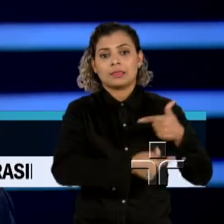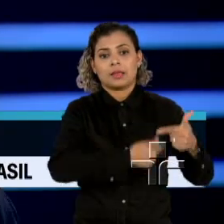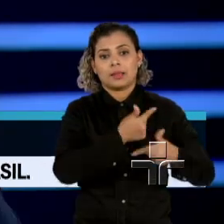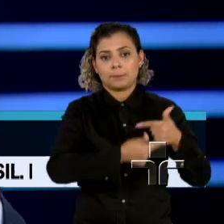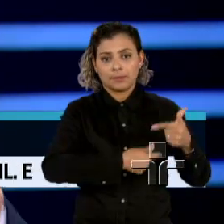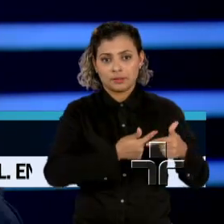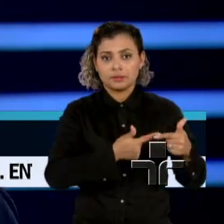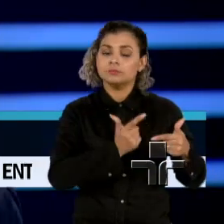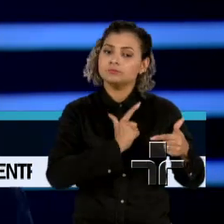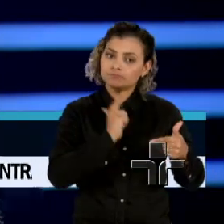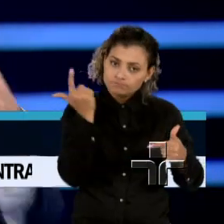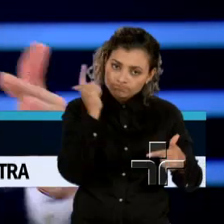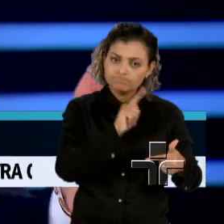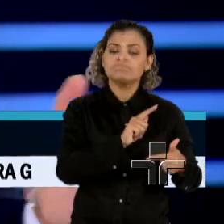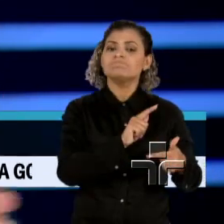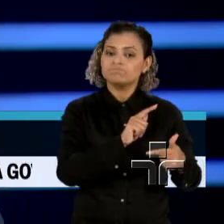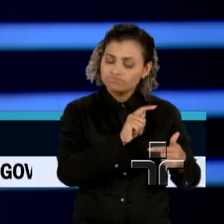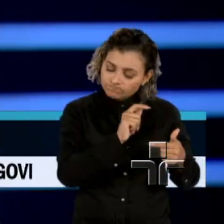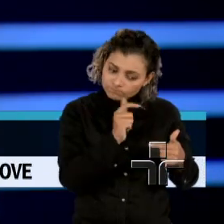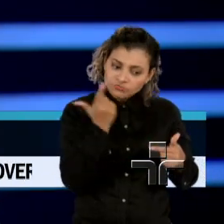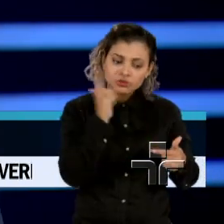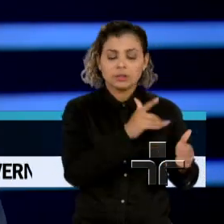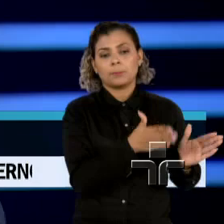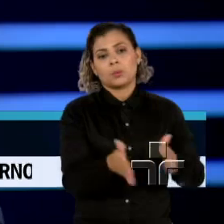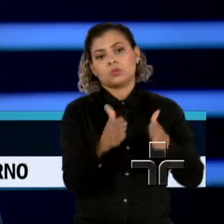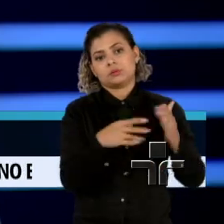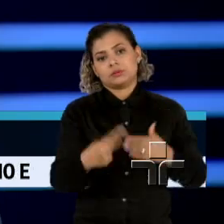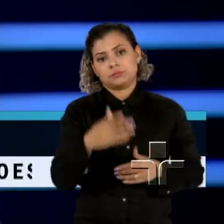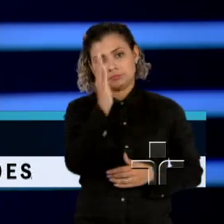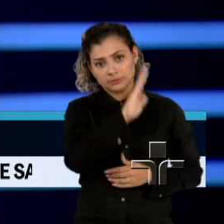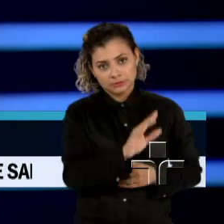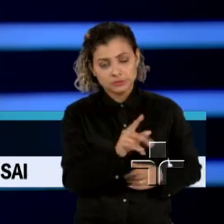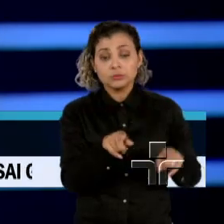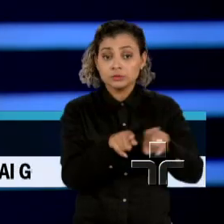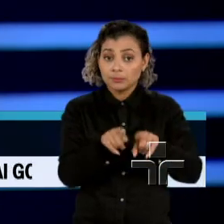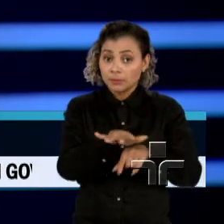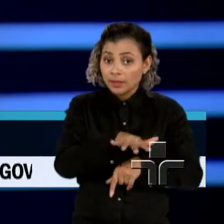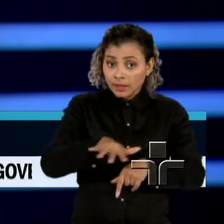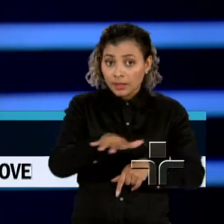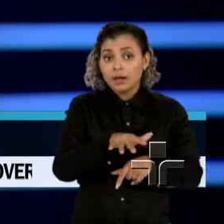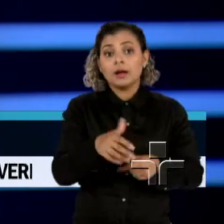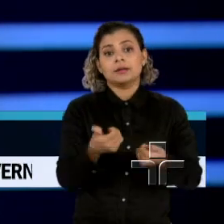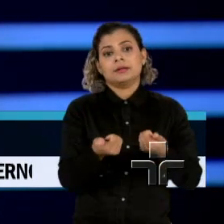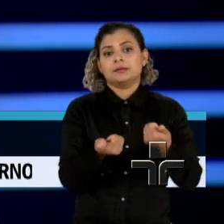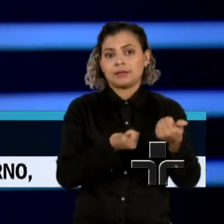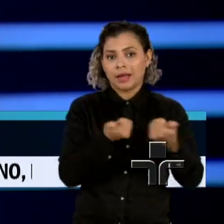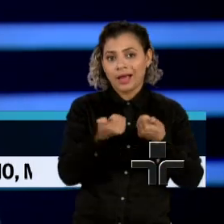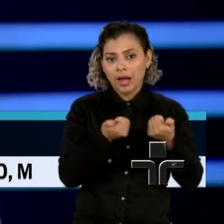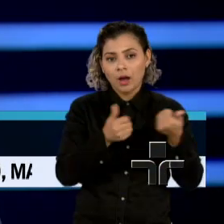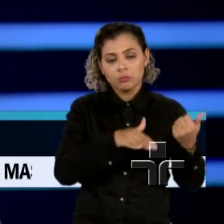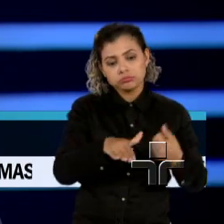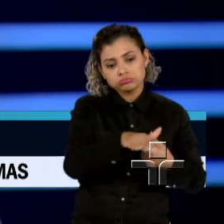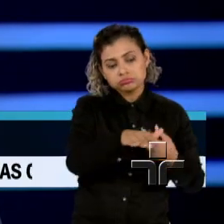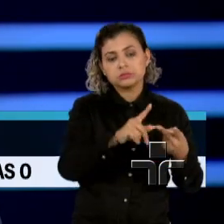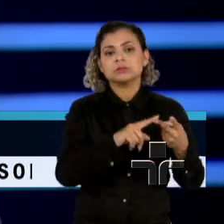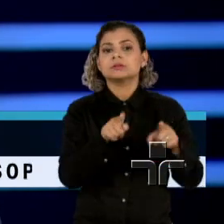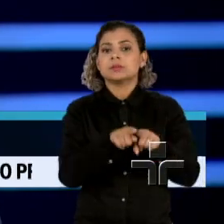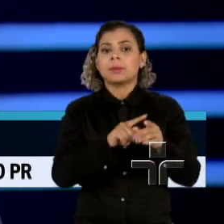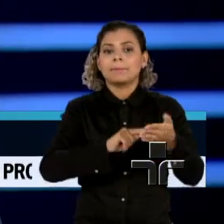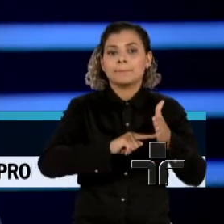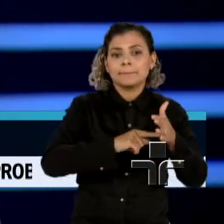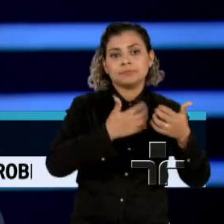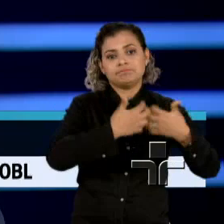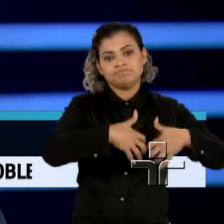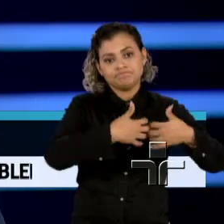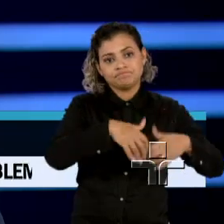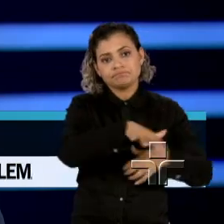Era o que sustentava essas grandes cadeias produtivas que o Brasil tinha, incluindo a parte de automobilística e toda a parte de maquinário, que